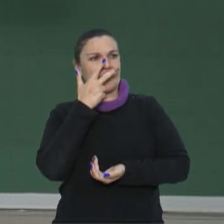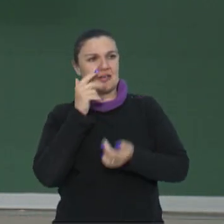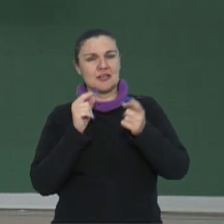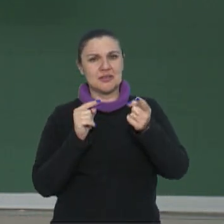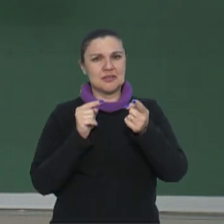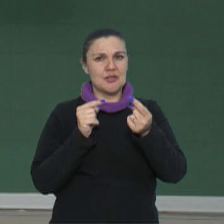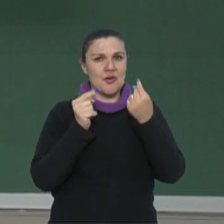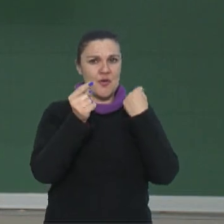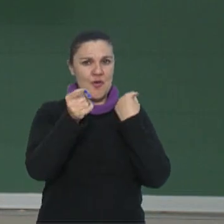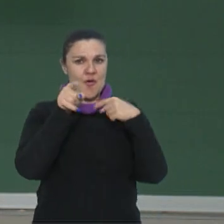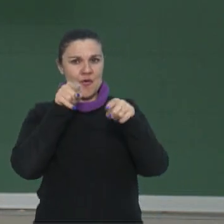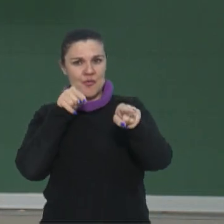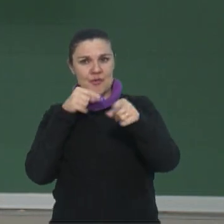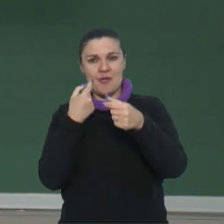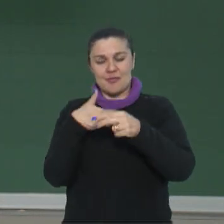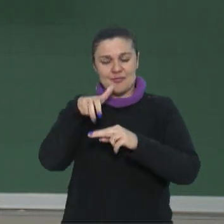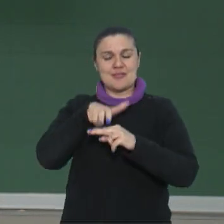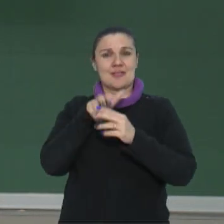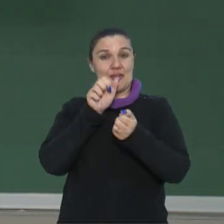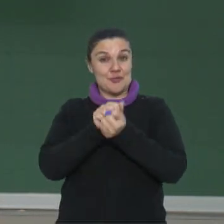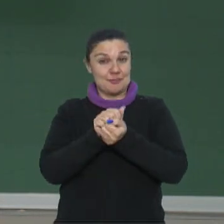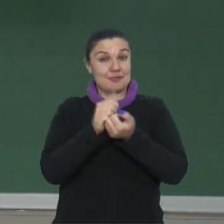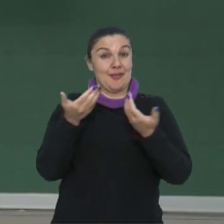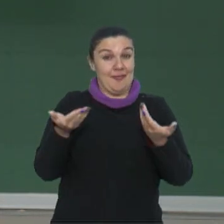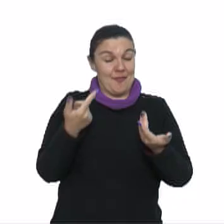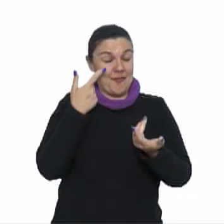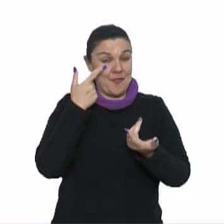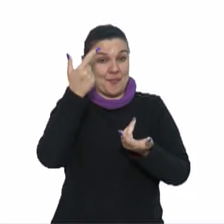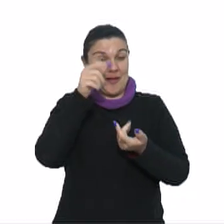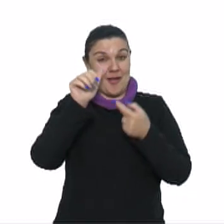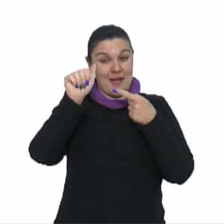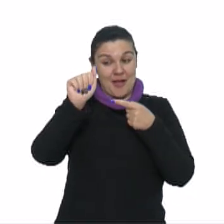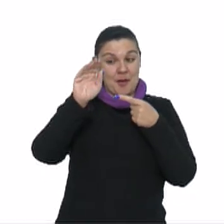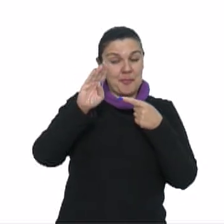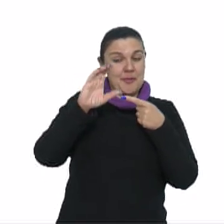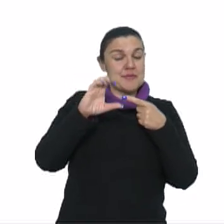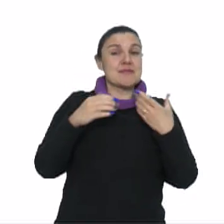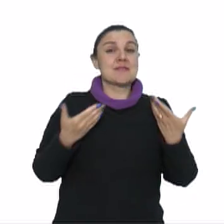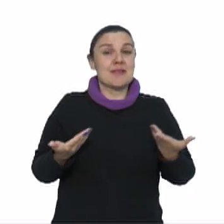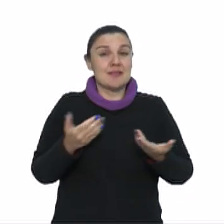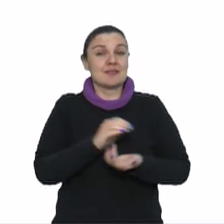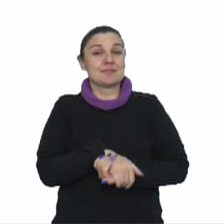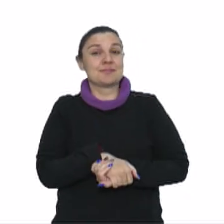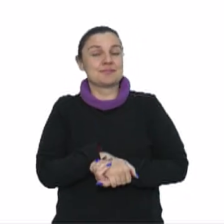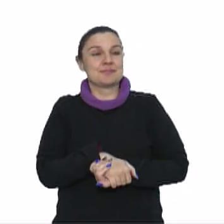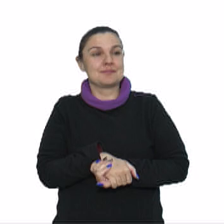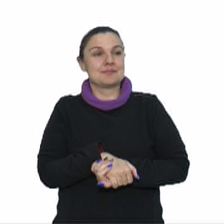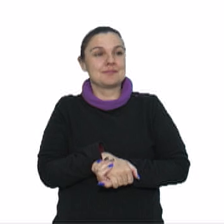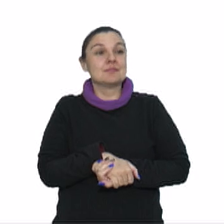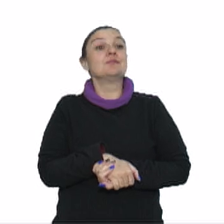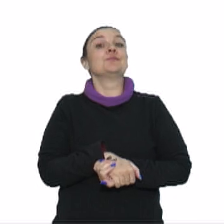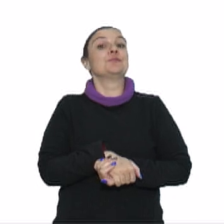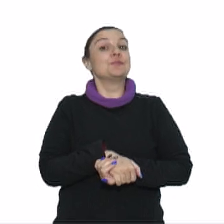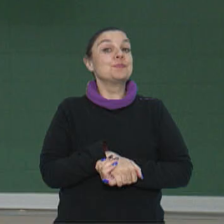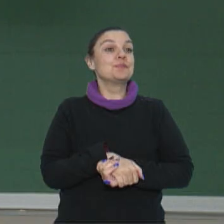Eu entro na cama e vou parar aí no sofá junto com você. Vamos lá. Letra A, B, C ou D?